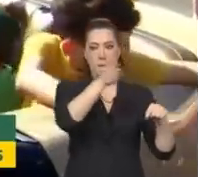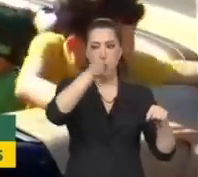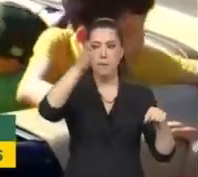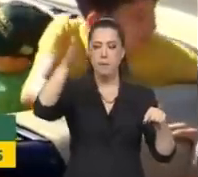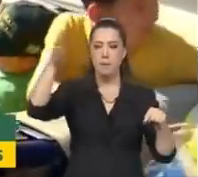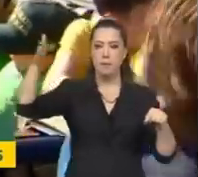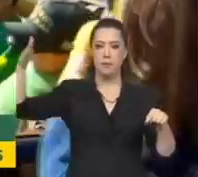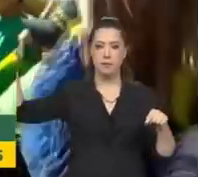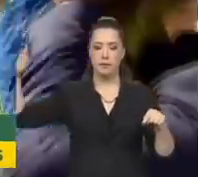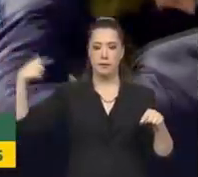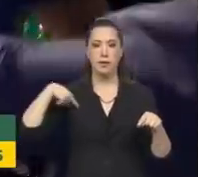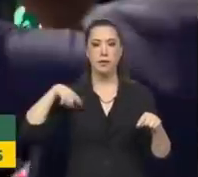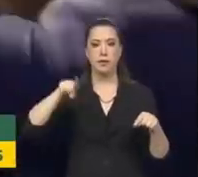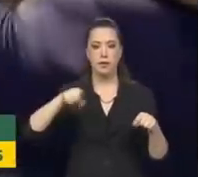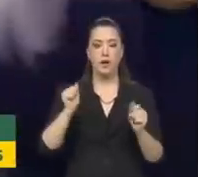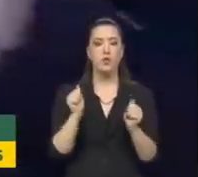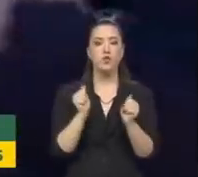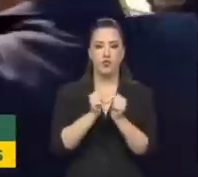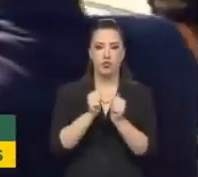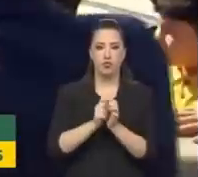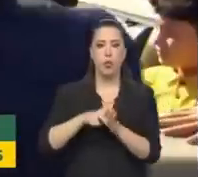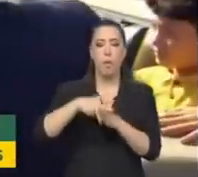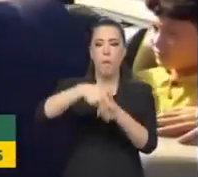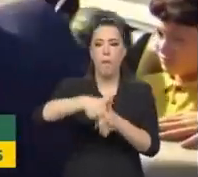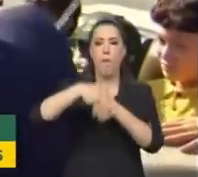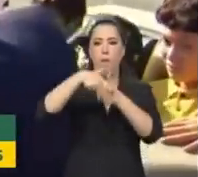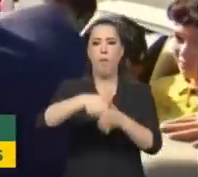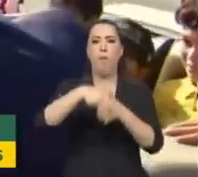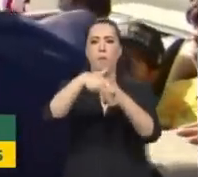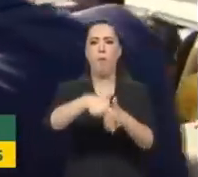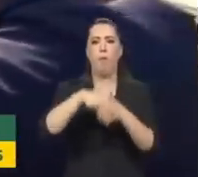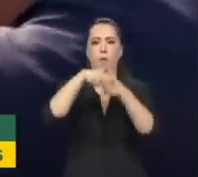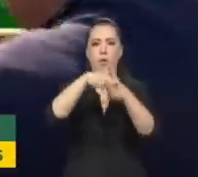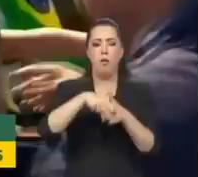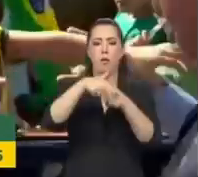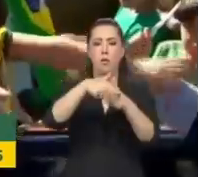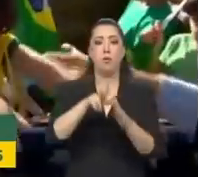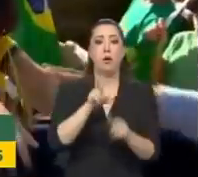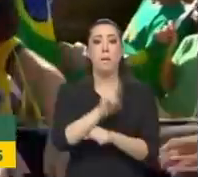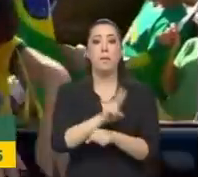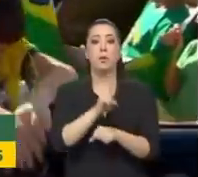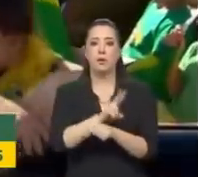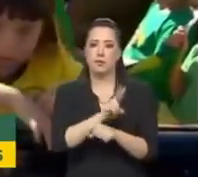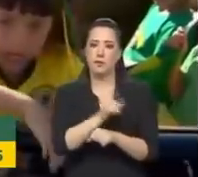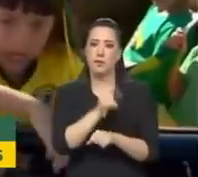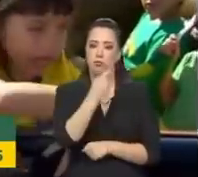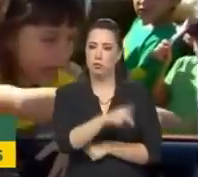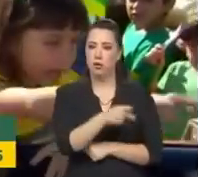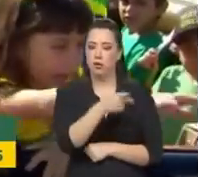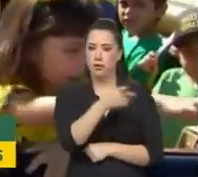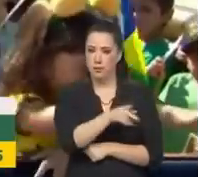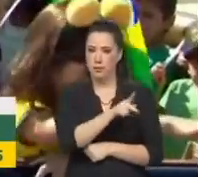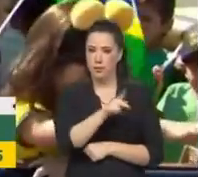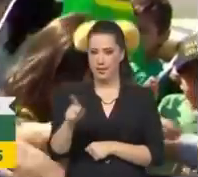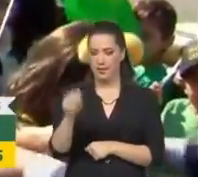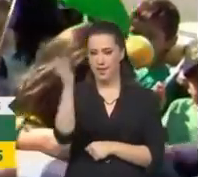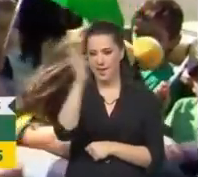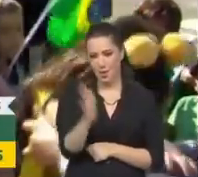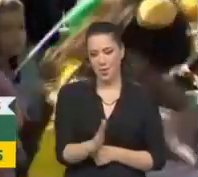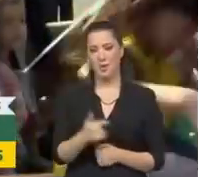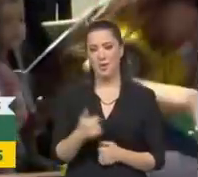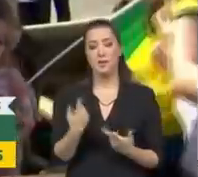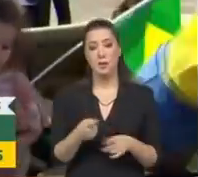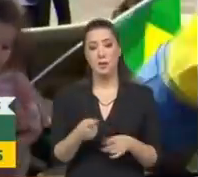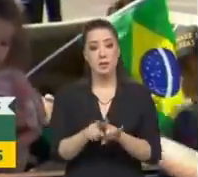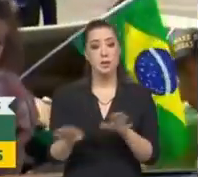pela Cavalaria dos Dragões, os Dragões da Independência aí que fazem a guarda, a proteção da Presidência da República. Chegando à